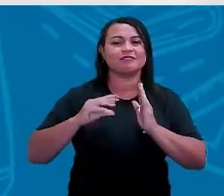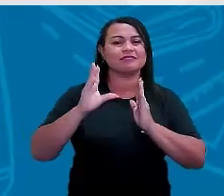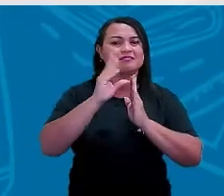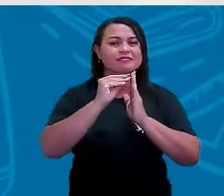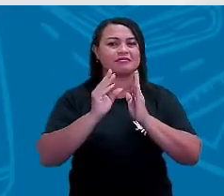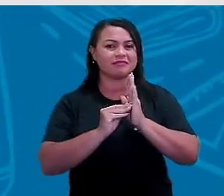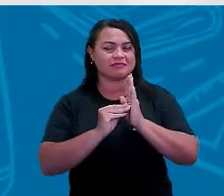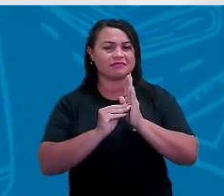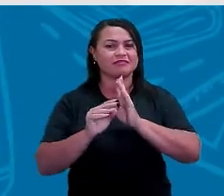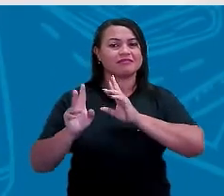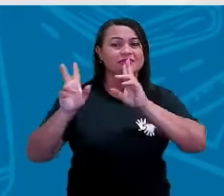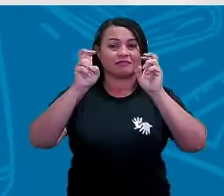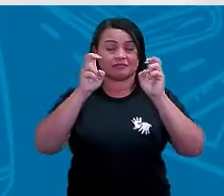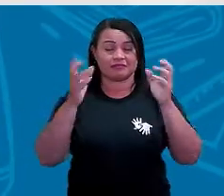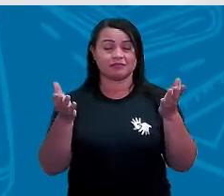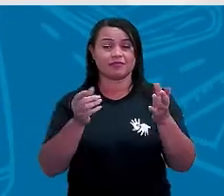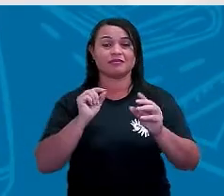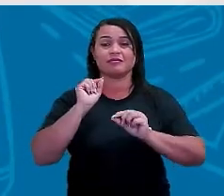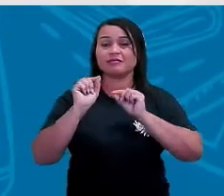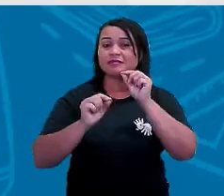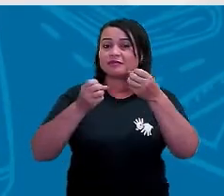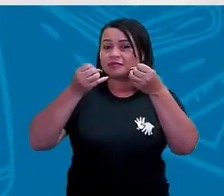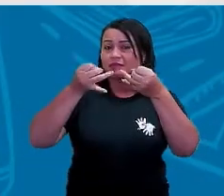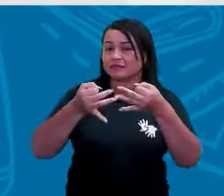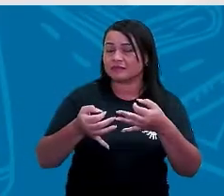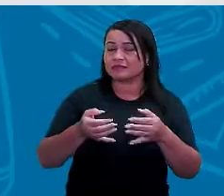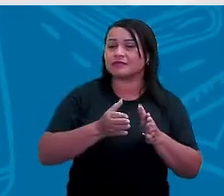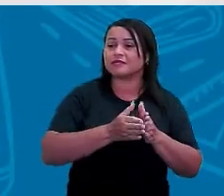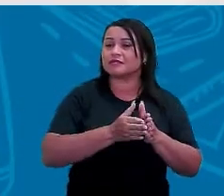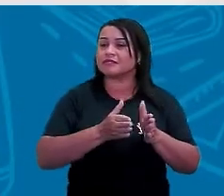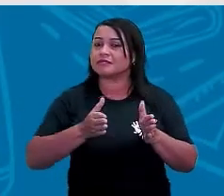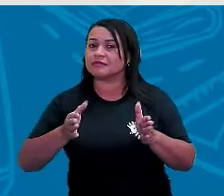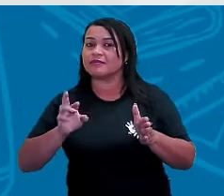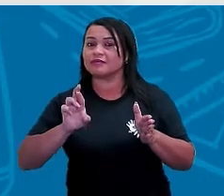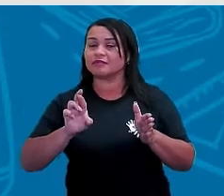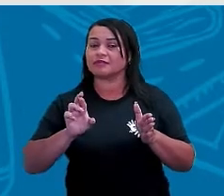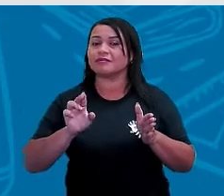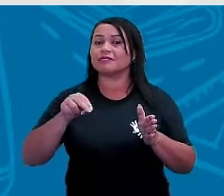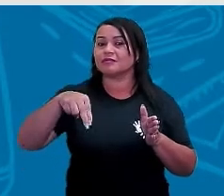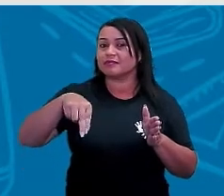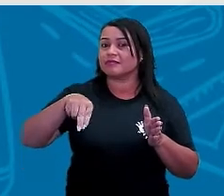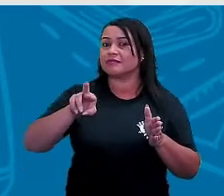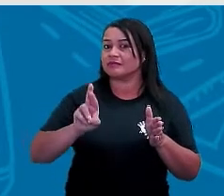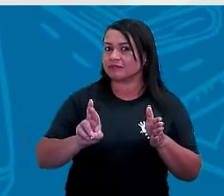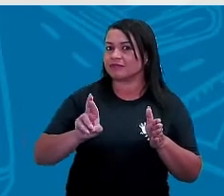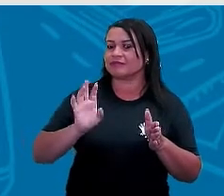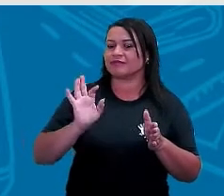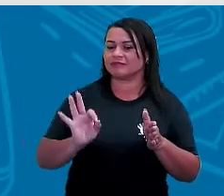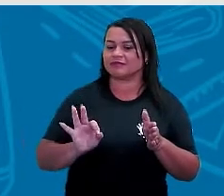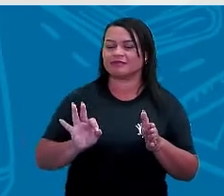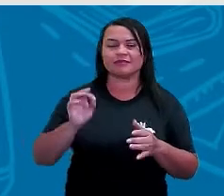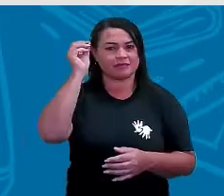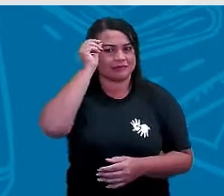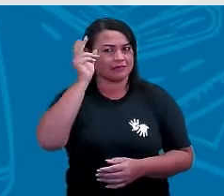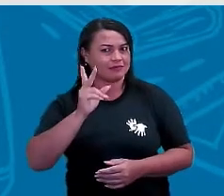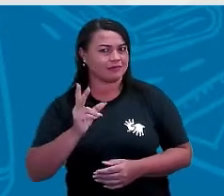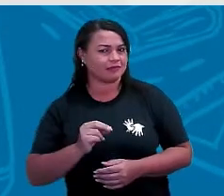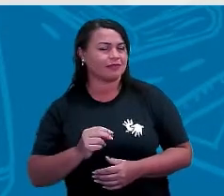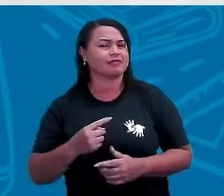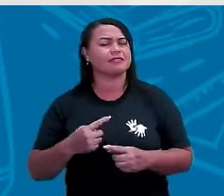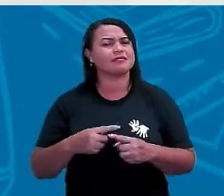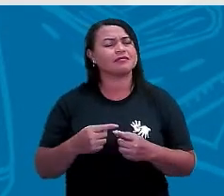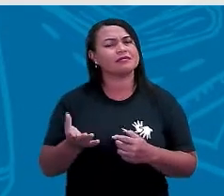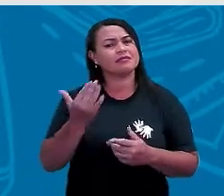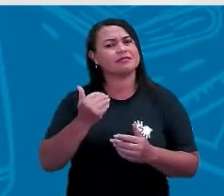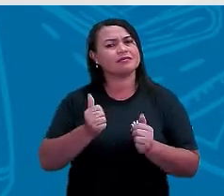gente vai tratar hoje do conteúdo sequências recursivas e não recursivas. Tá? Se liga aí, né? E